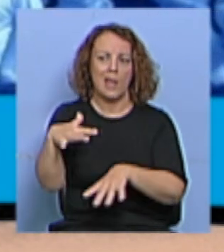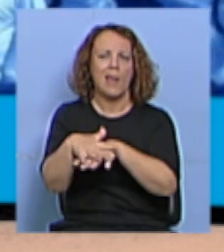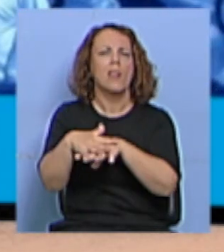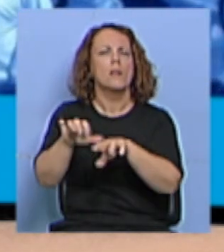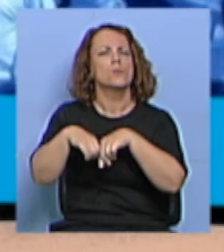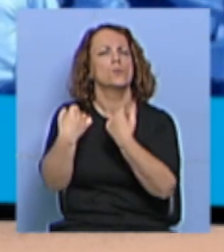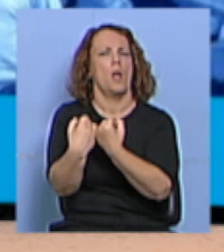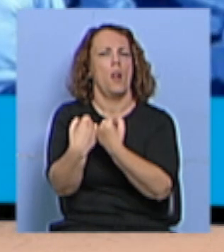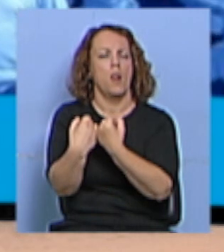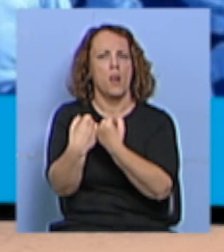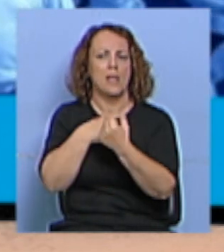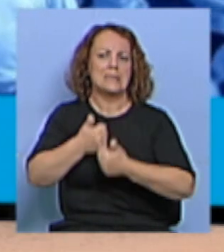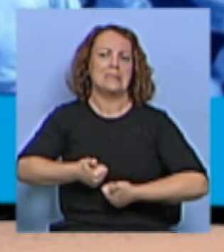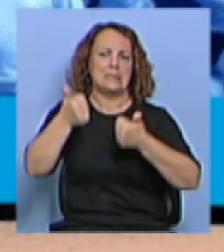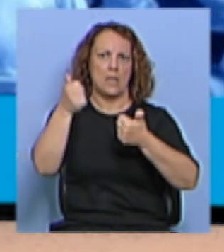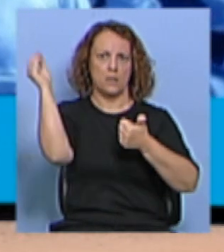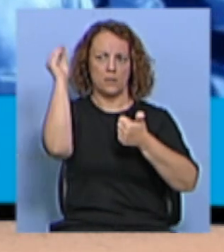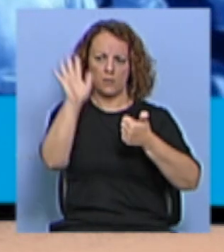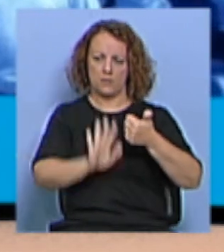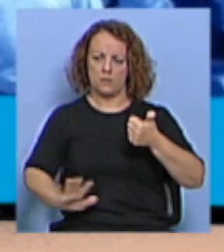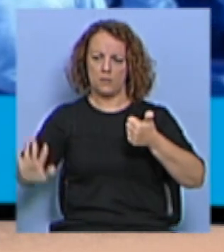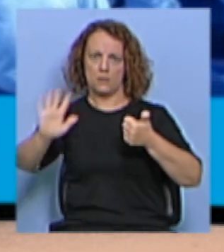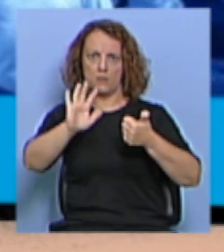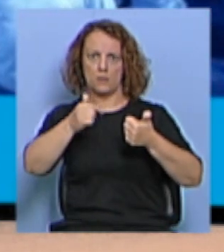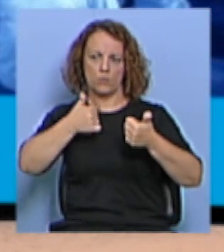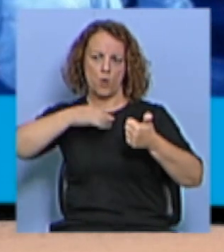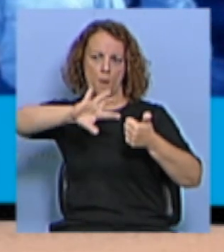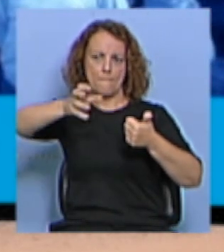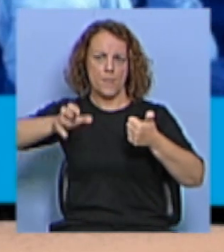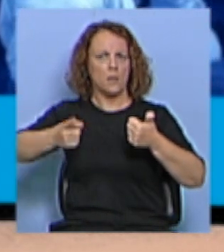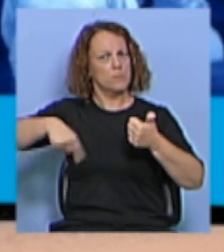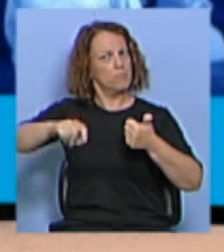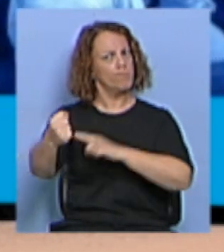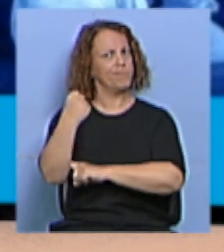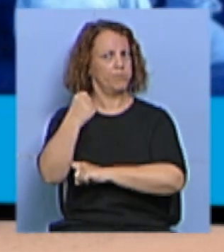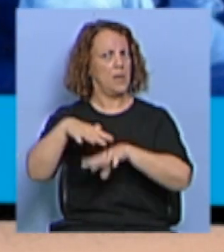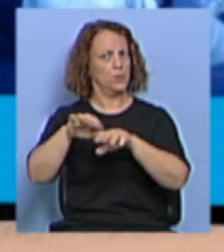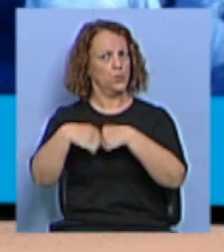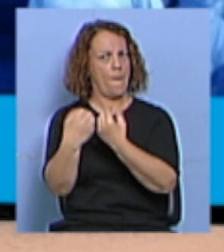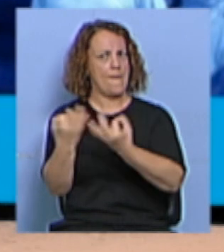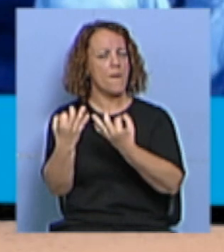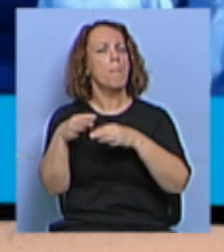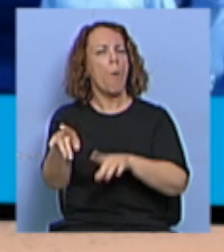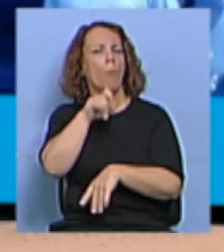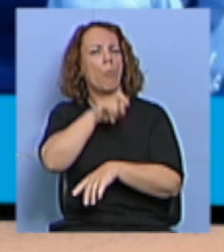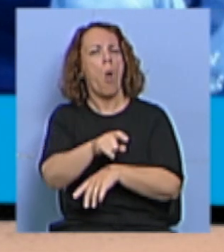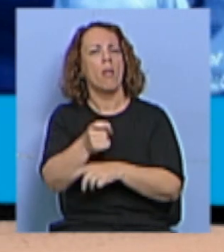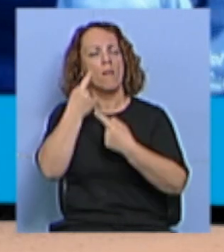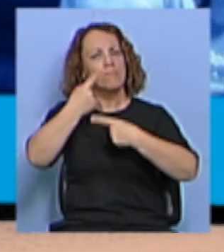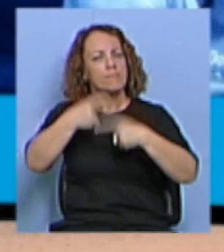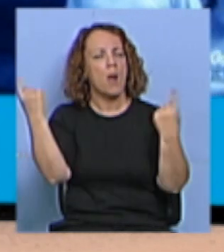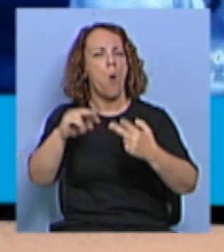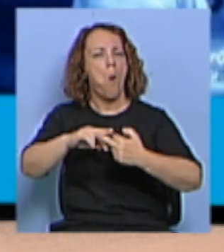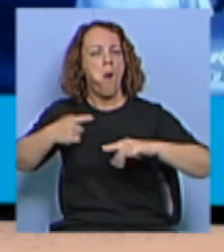em contextos urbanos nos países onde trabalhamos, muitas vezes podem perverter mensagens e por isso temos feito este trabalho de, com os